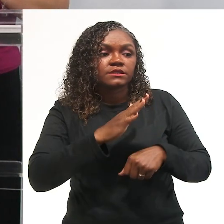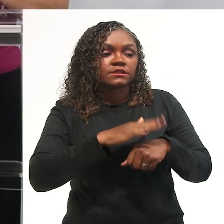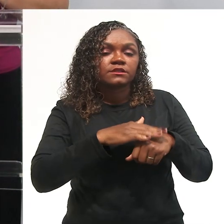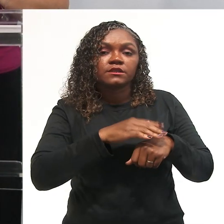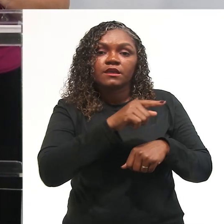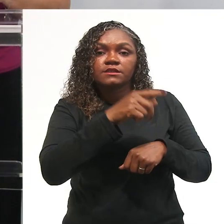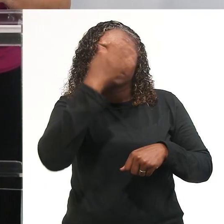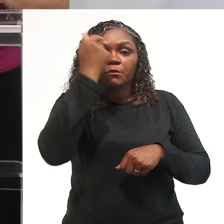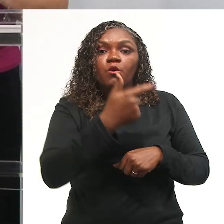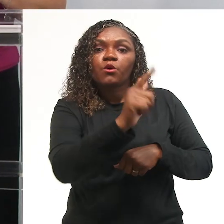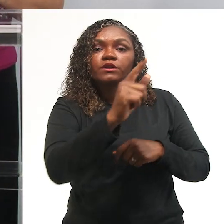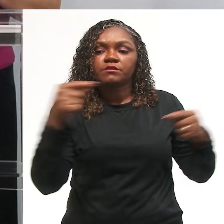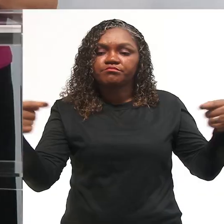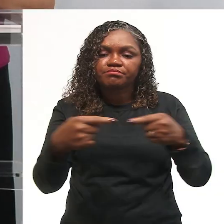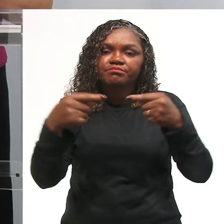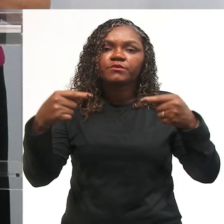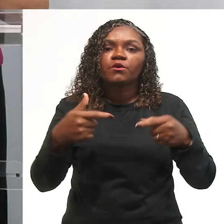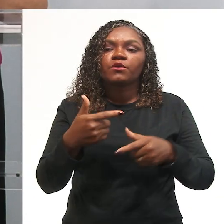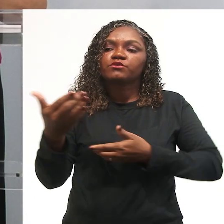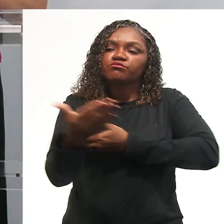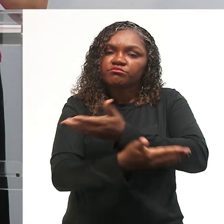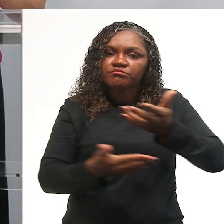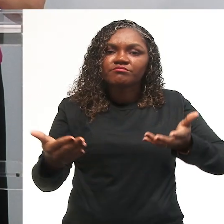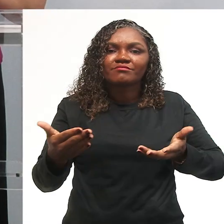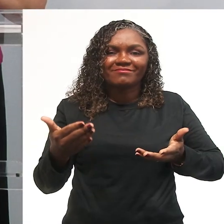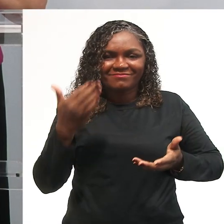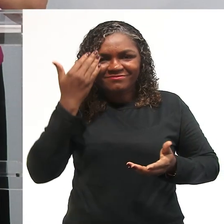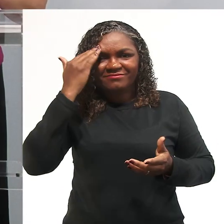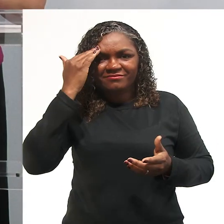outra coisa, não é? Não existe mais